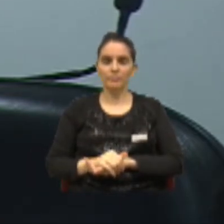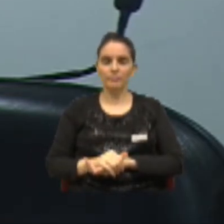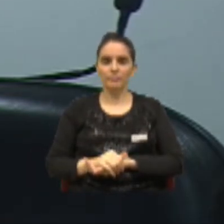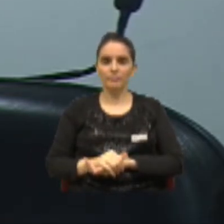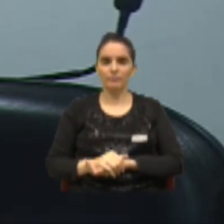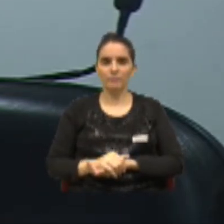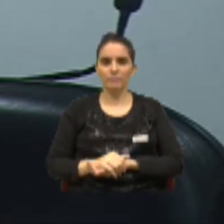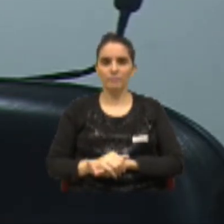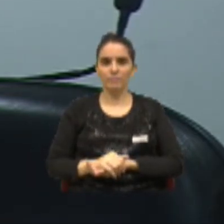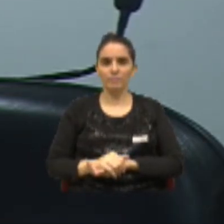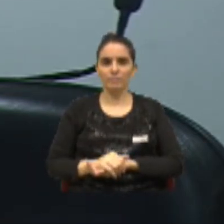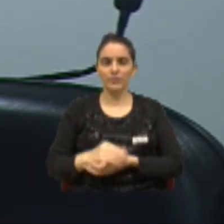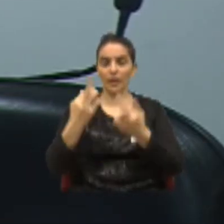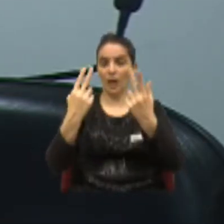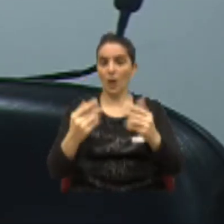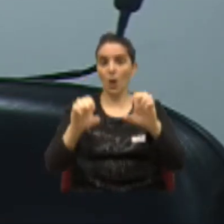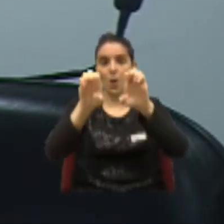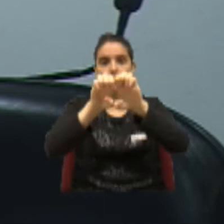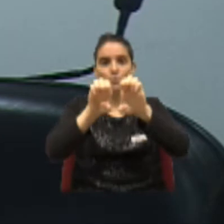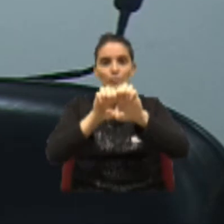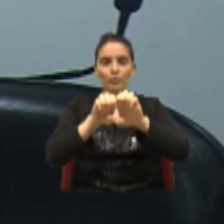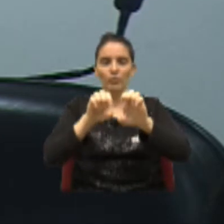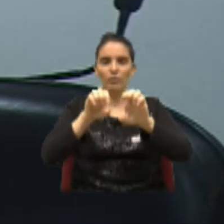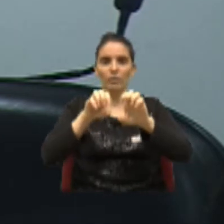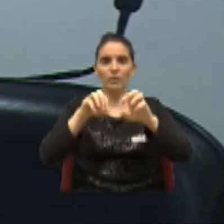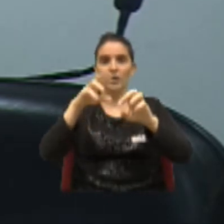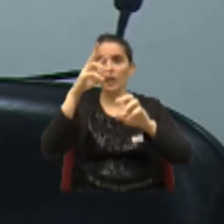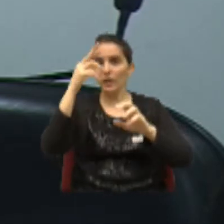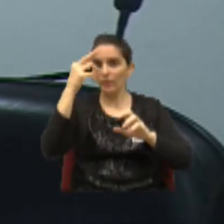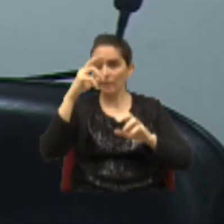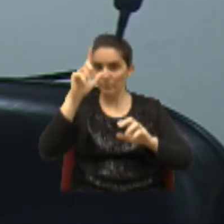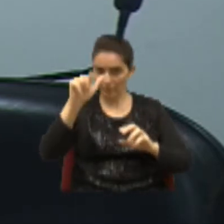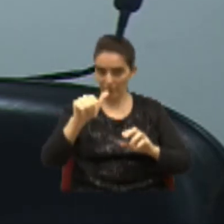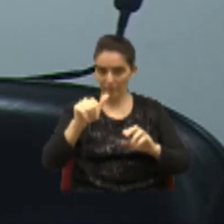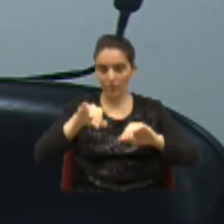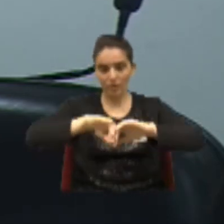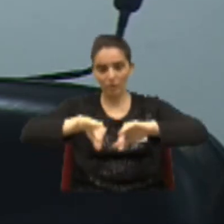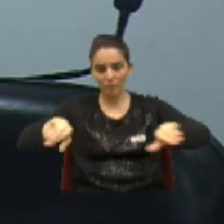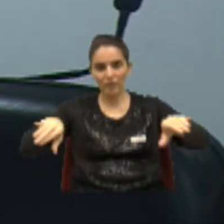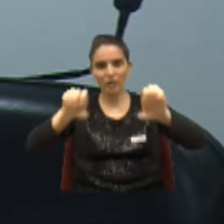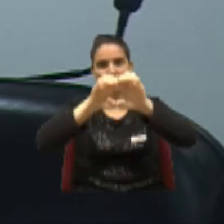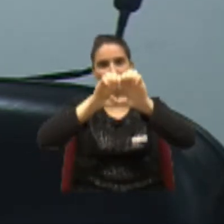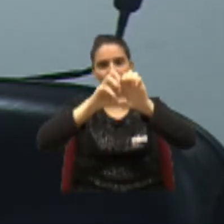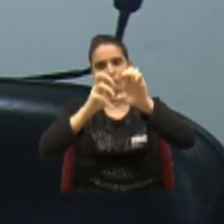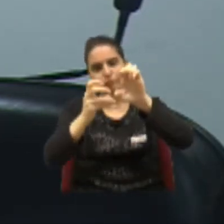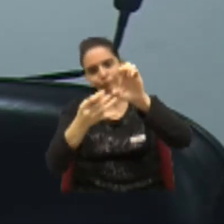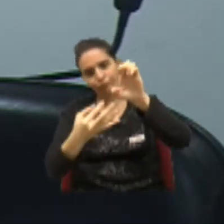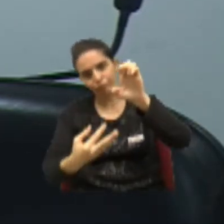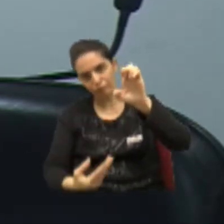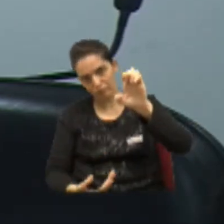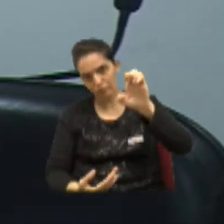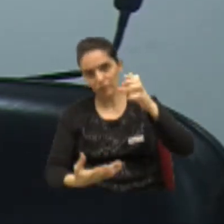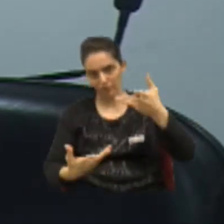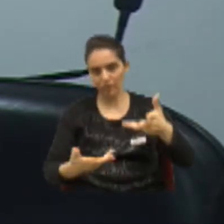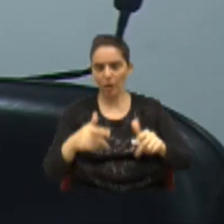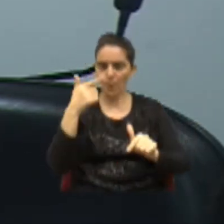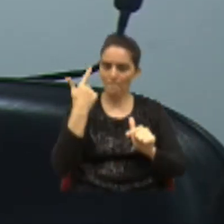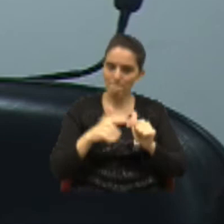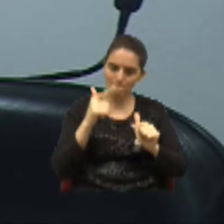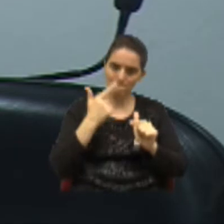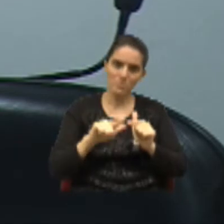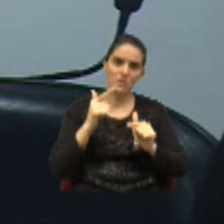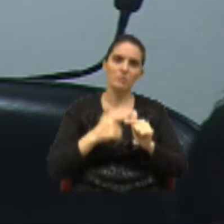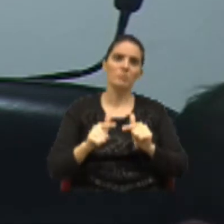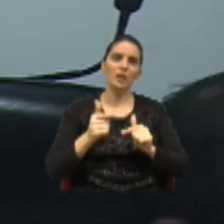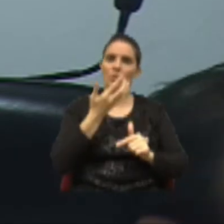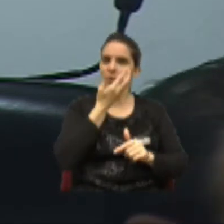desmantelamento, vamos dizer assim, de um casal, de uma forma ou de outra vai trazer algum dano psicológico, mas que